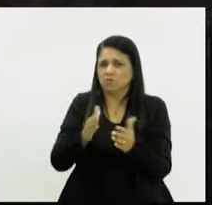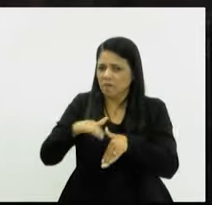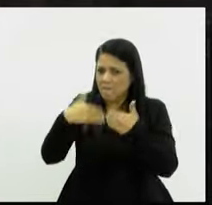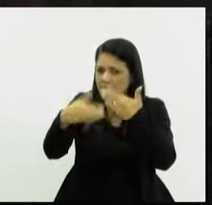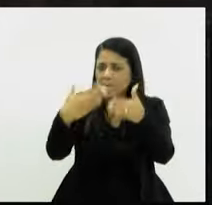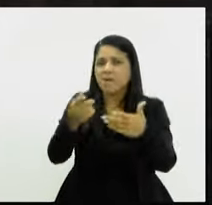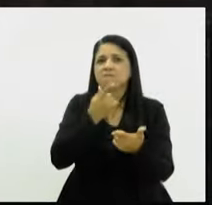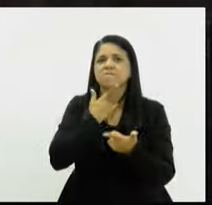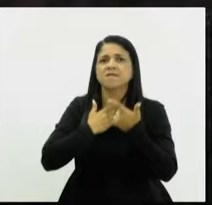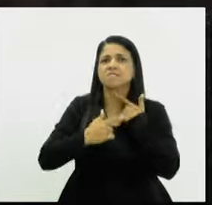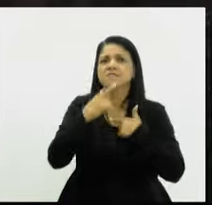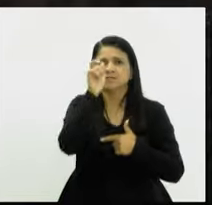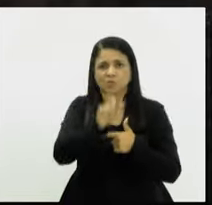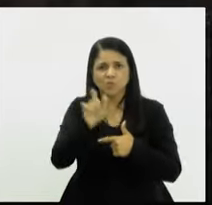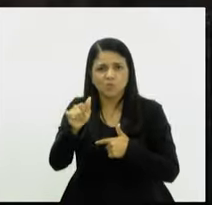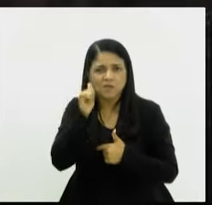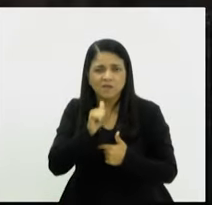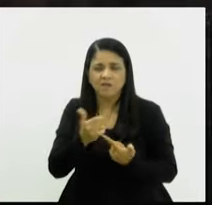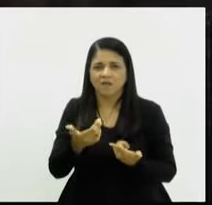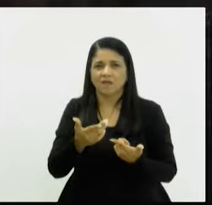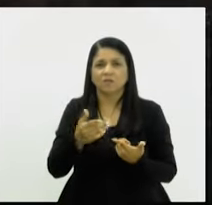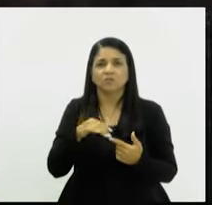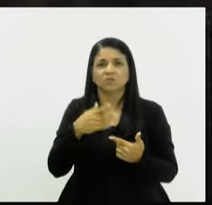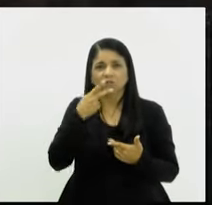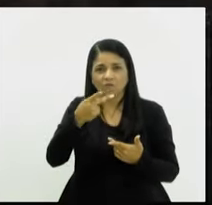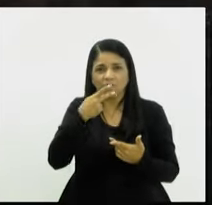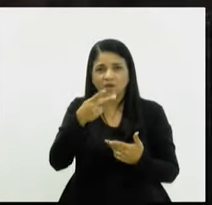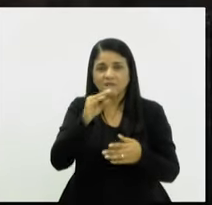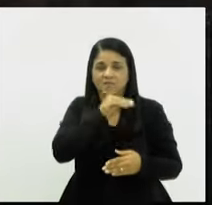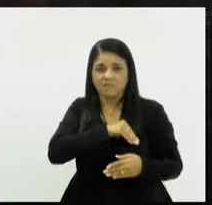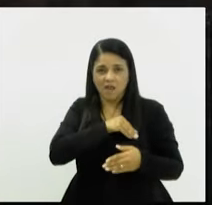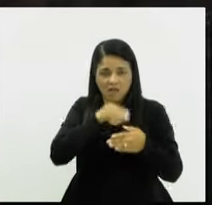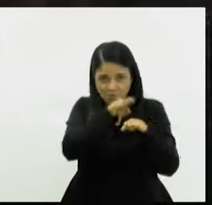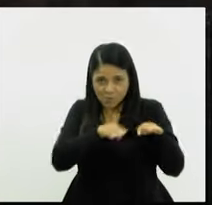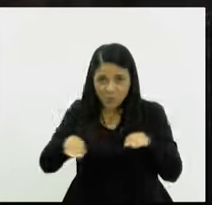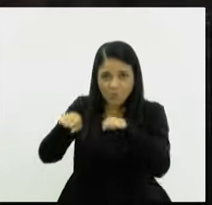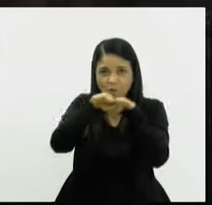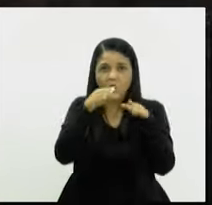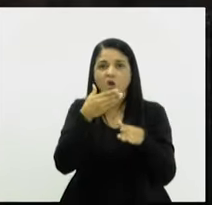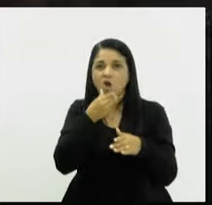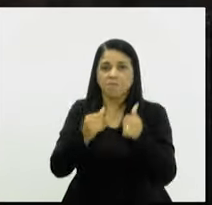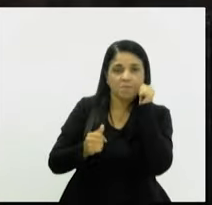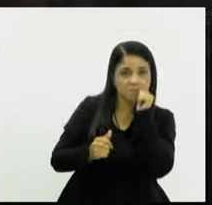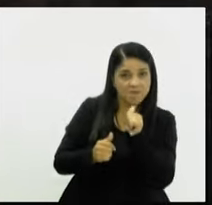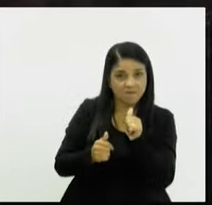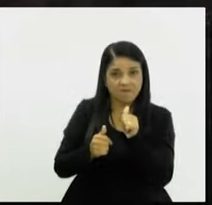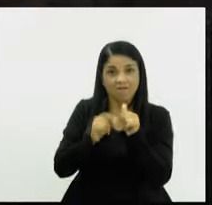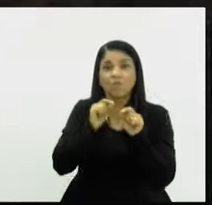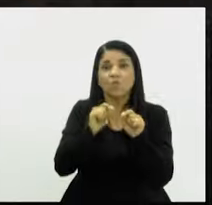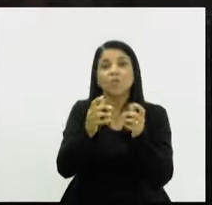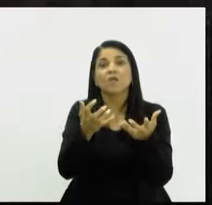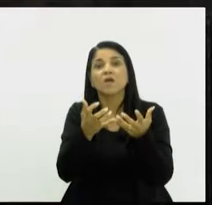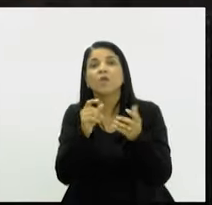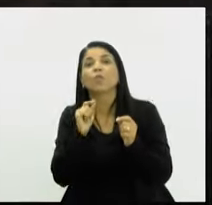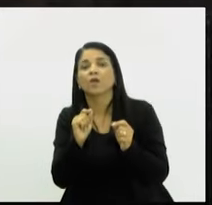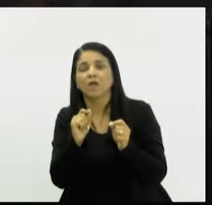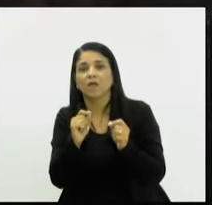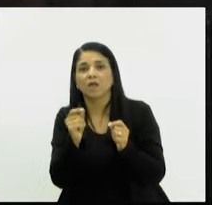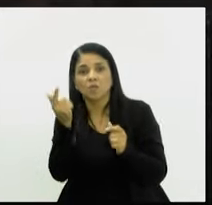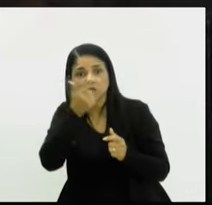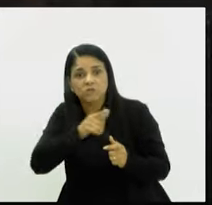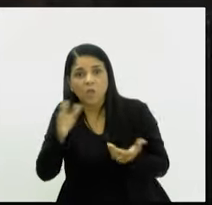tanto deseja. Quando a gente fala, inclusive, de salário igualitário entre homens e mulheres, o que a gente só conseguiu agora,